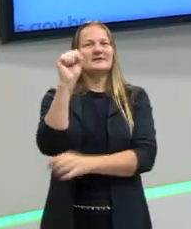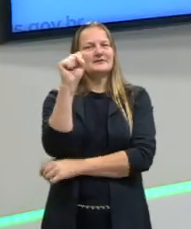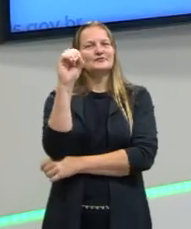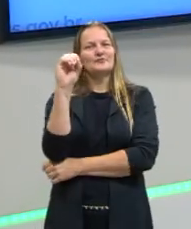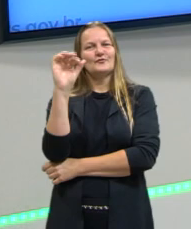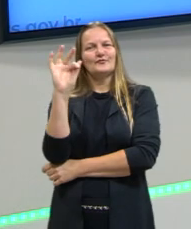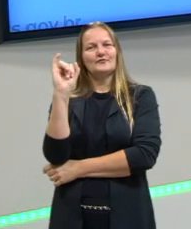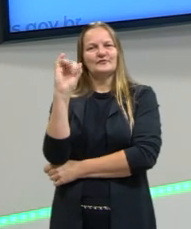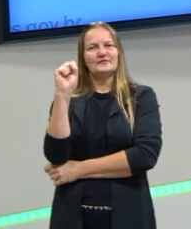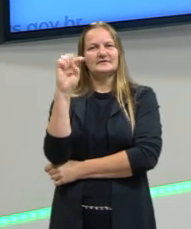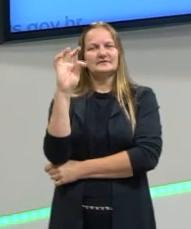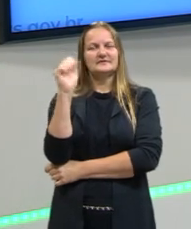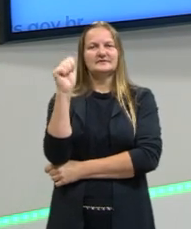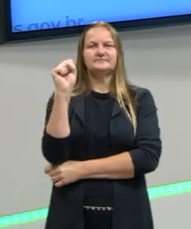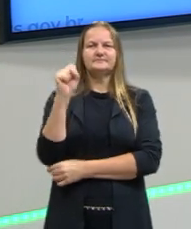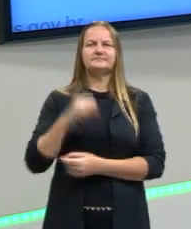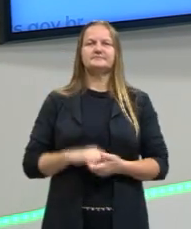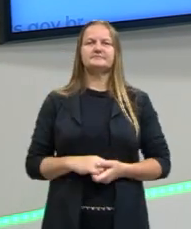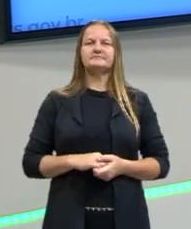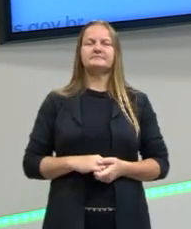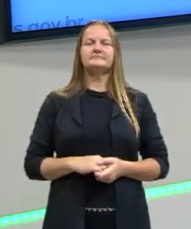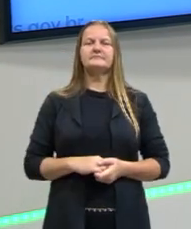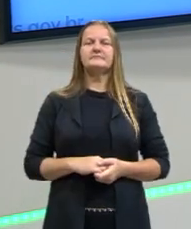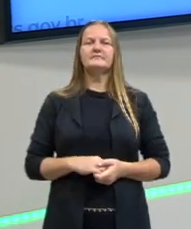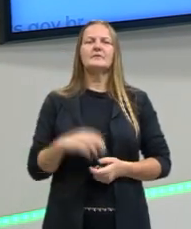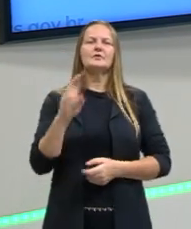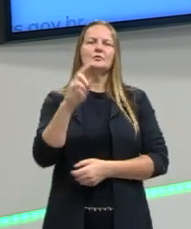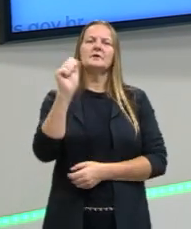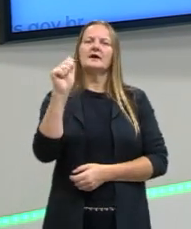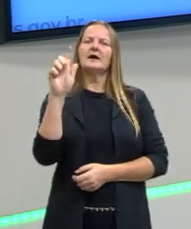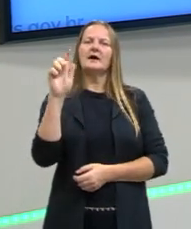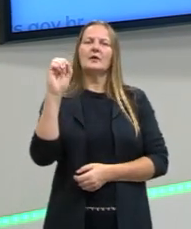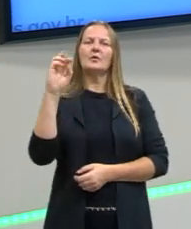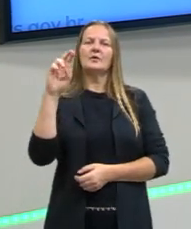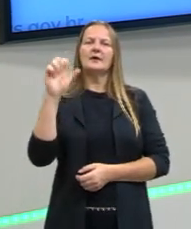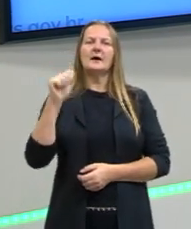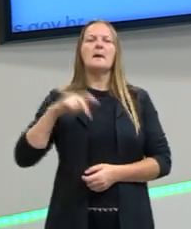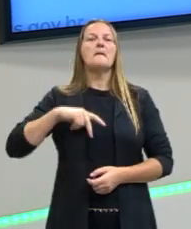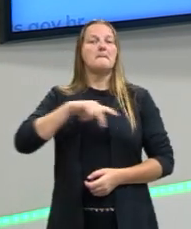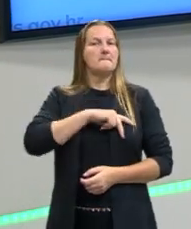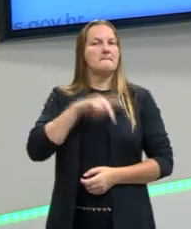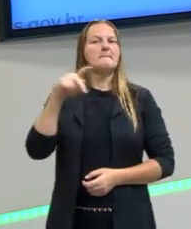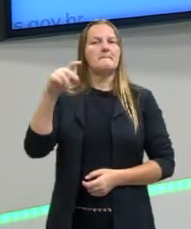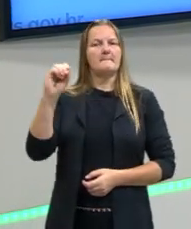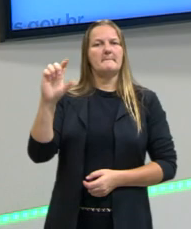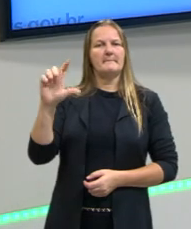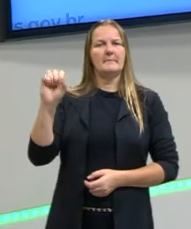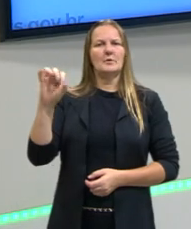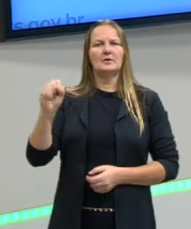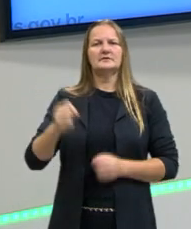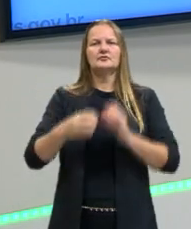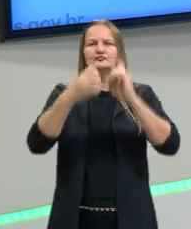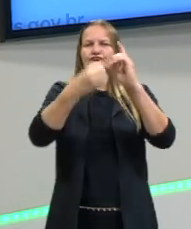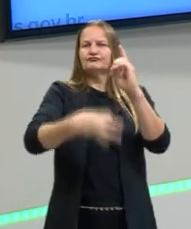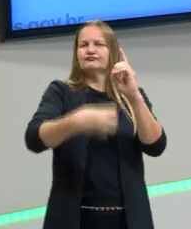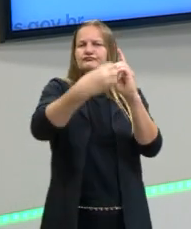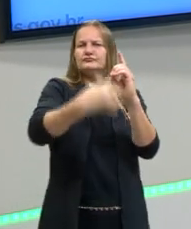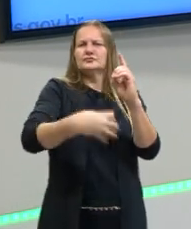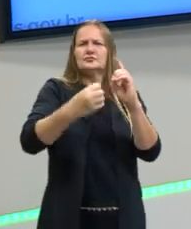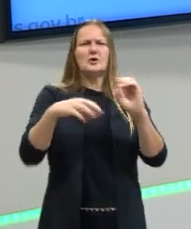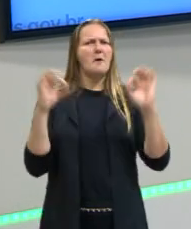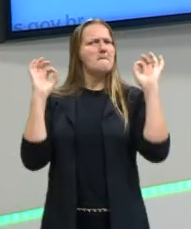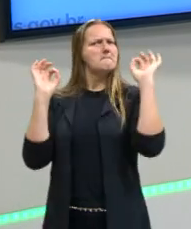é ligado à a Ágora apólices a necessidade de um discurso eloquente